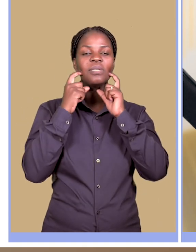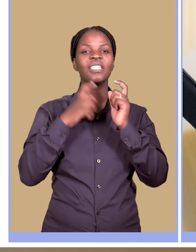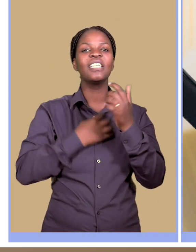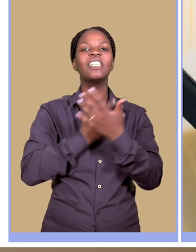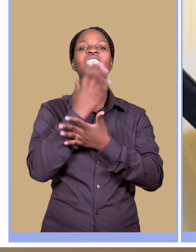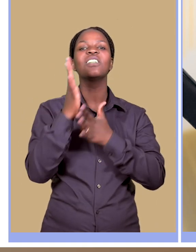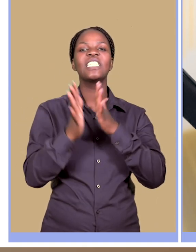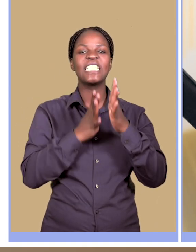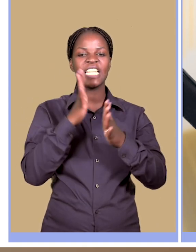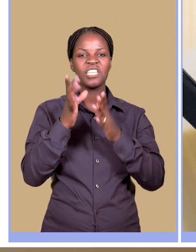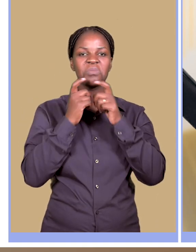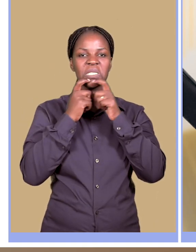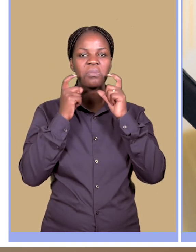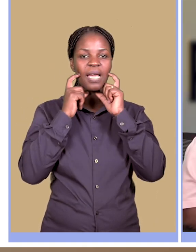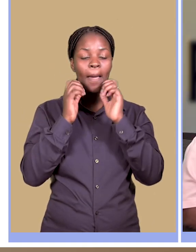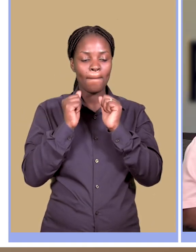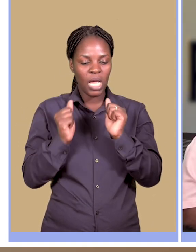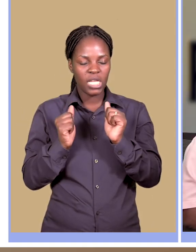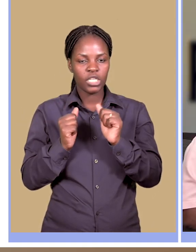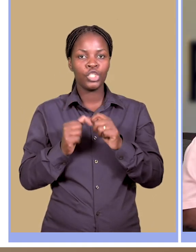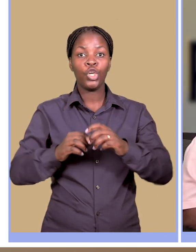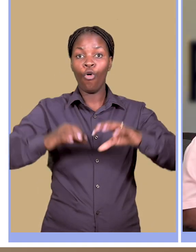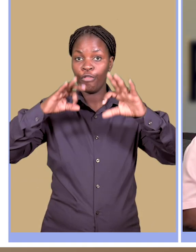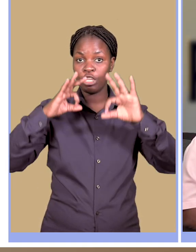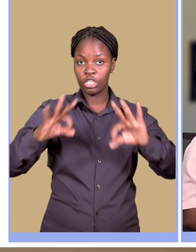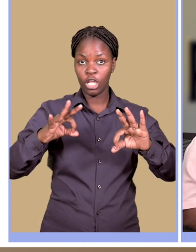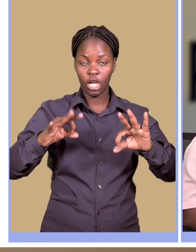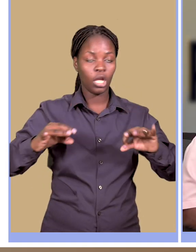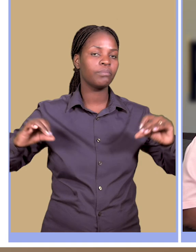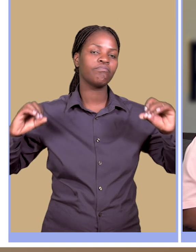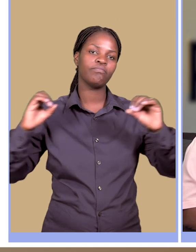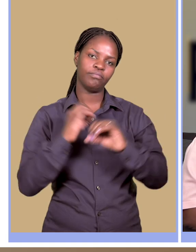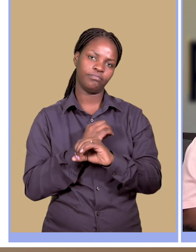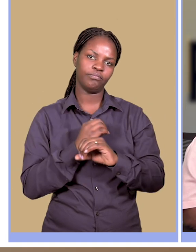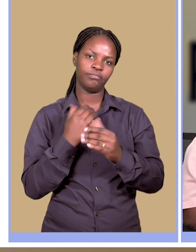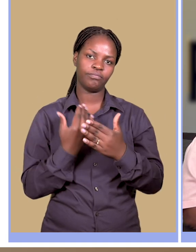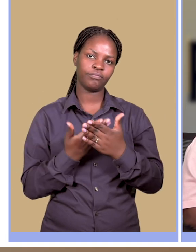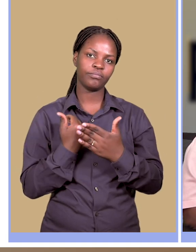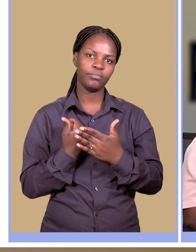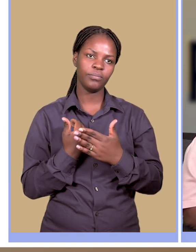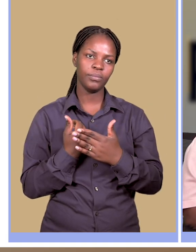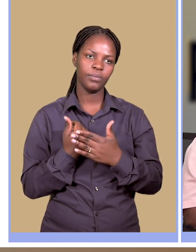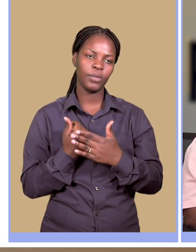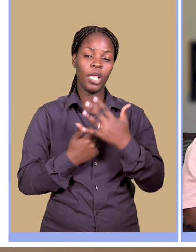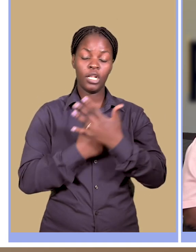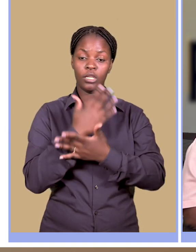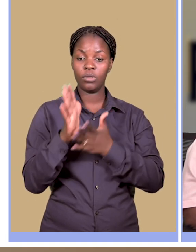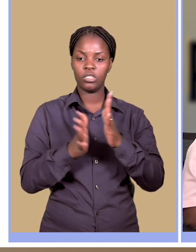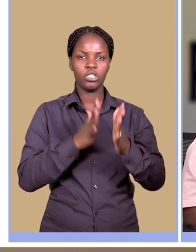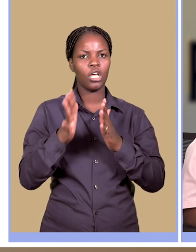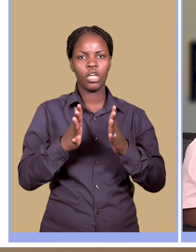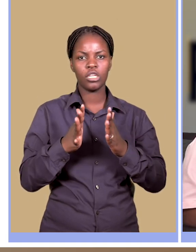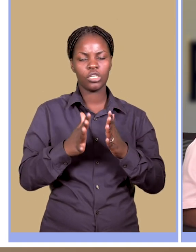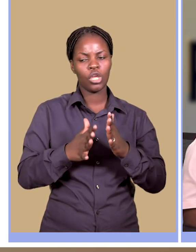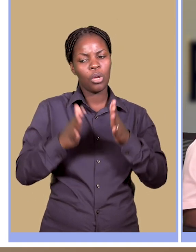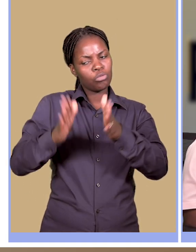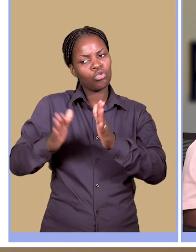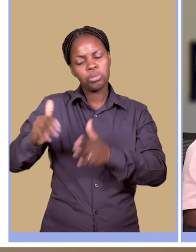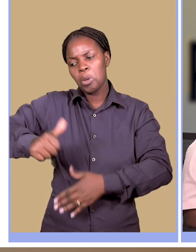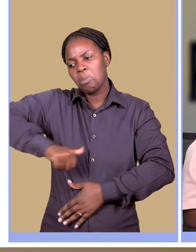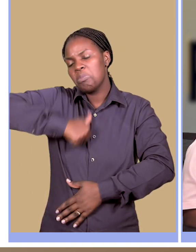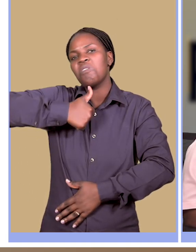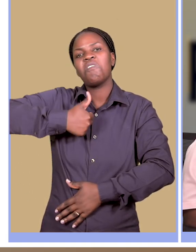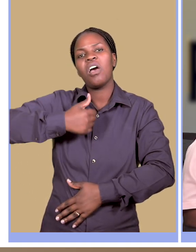não enquadra o grupo das línguas oficiais, porque, eu me explico, é uma língua que a pessoa escolhe aprender, não é uma